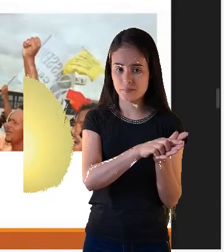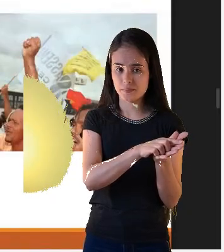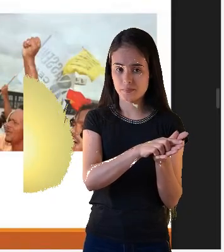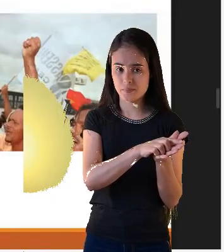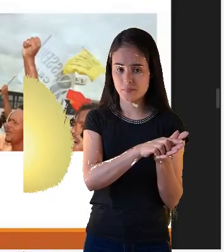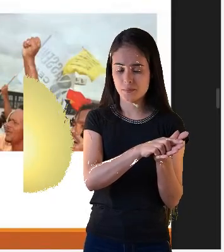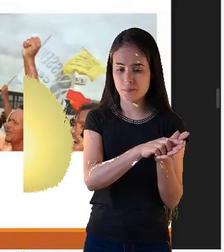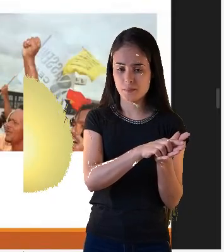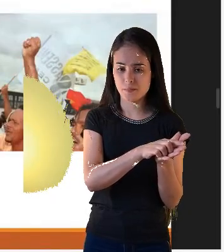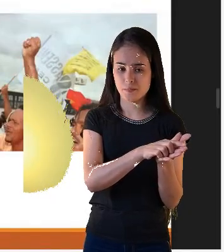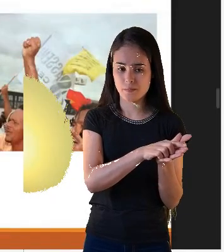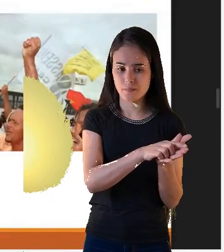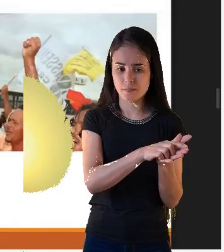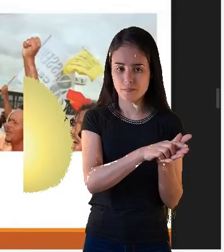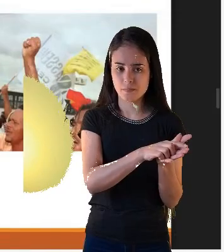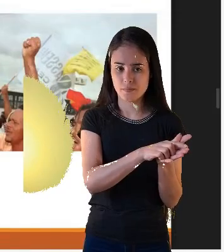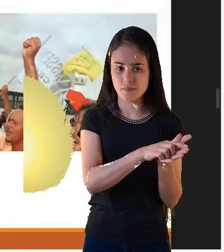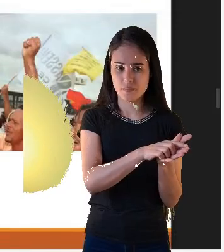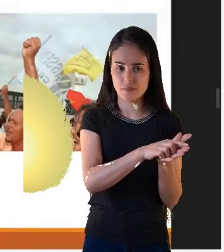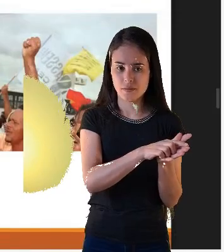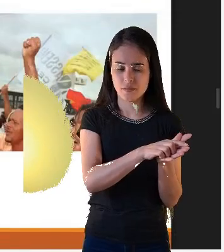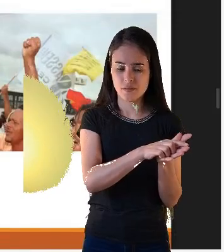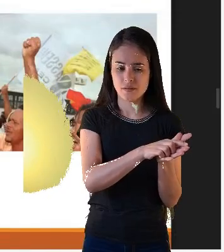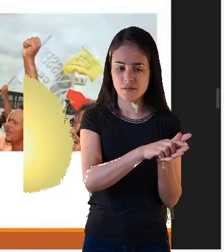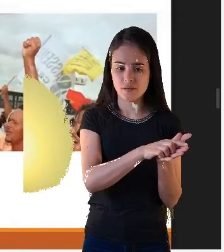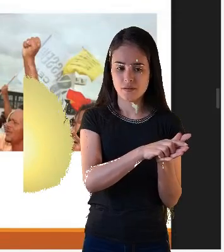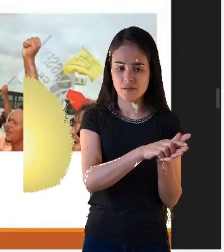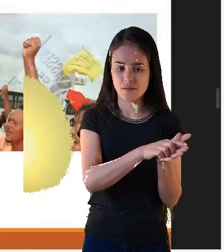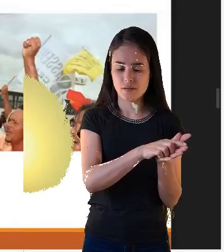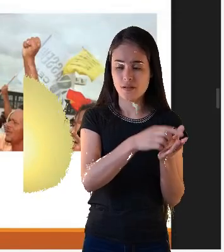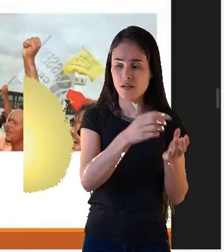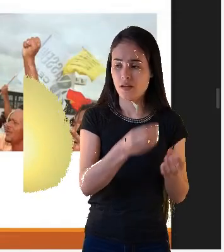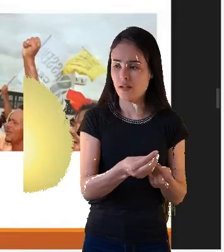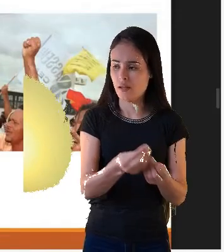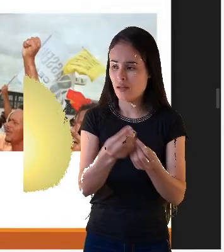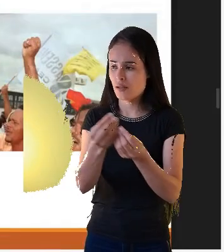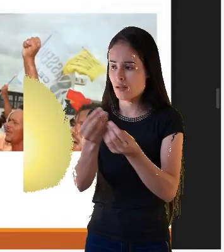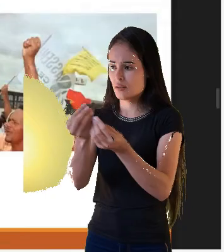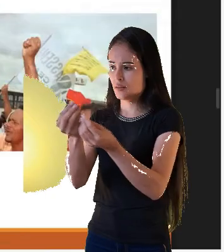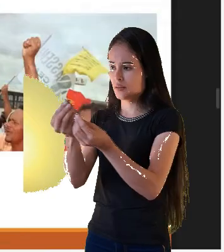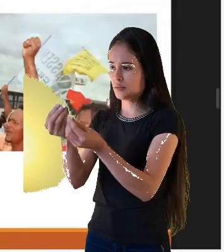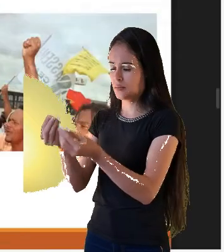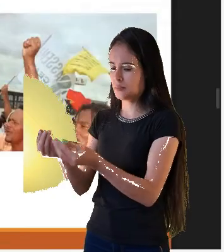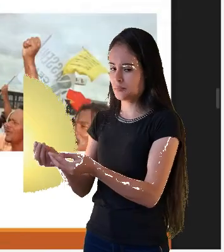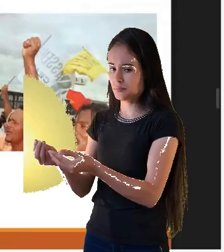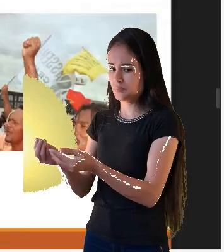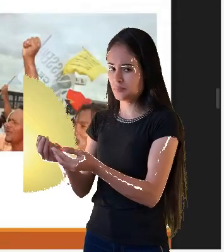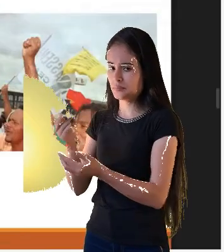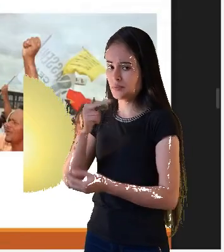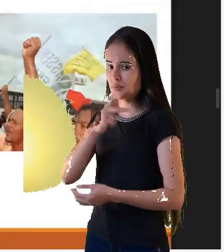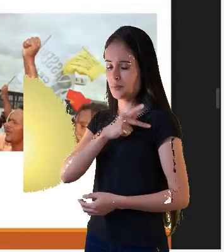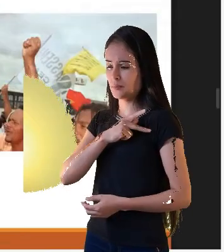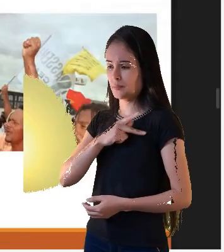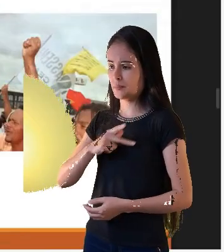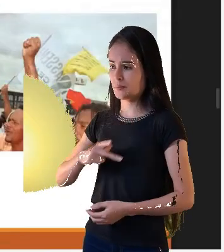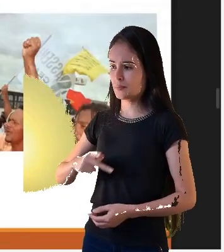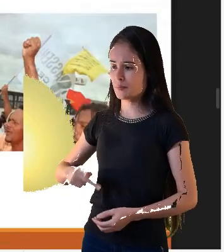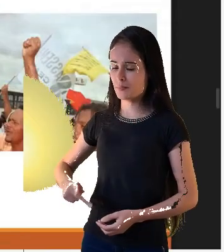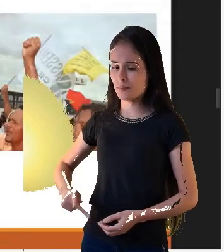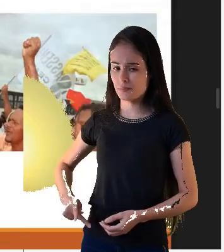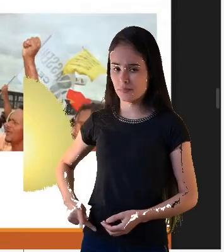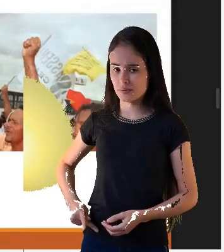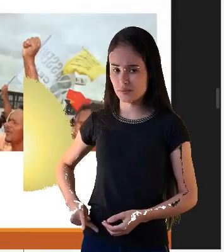marcha, ela gerou um documento, tá? Que se chama Programa para a Superação